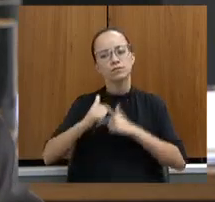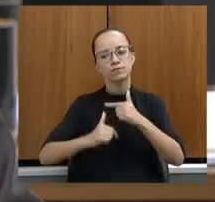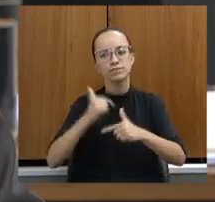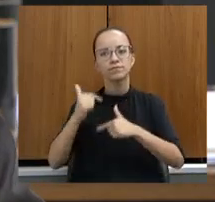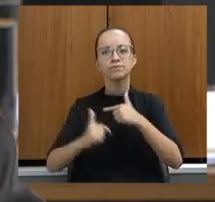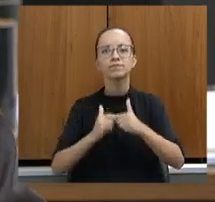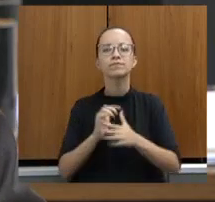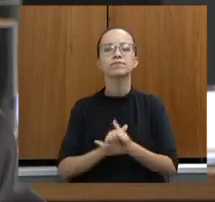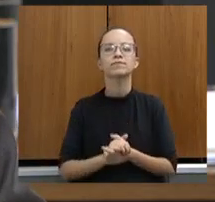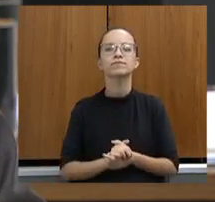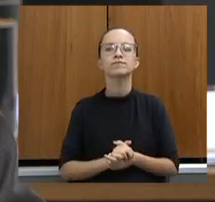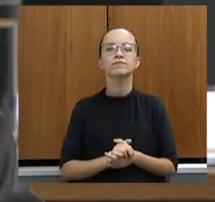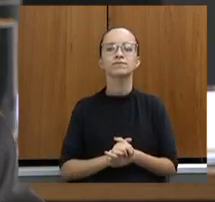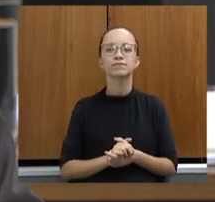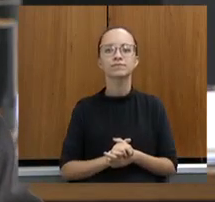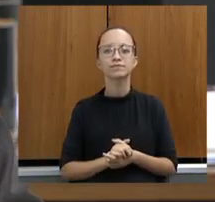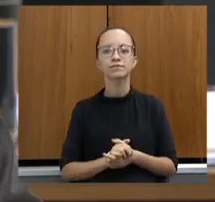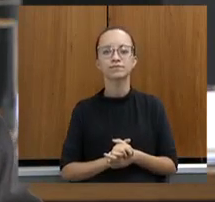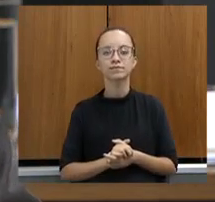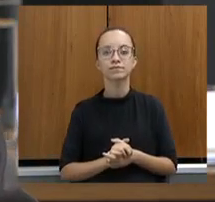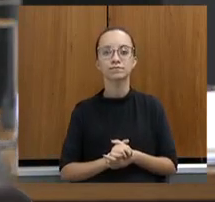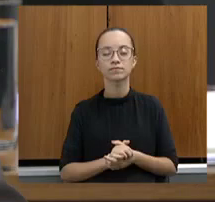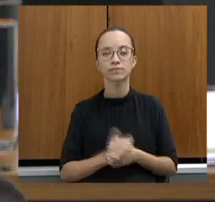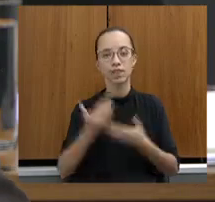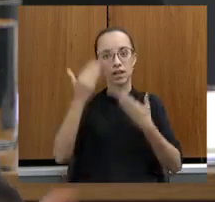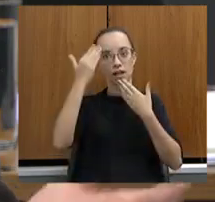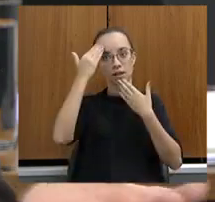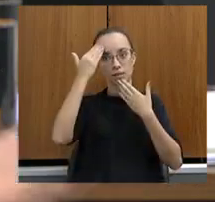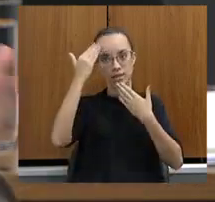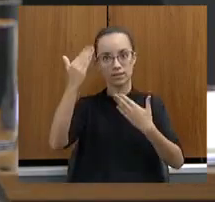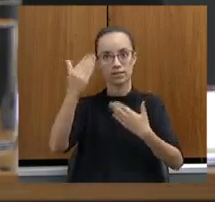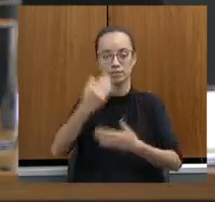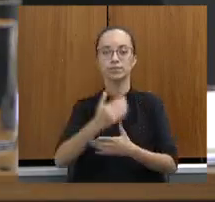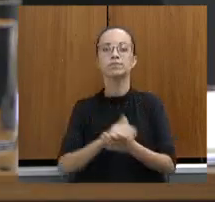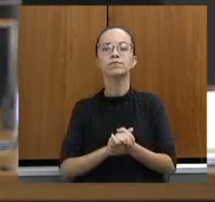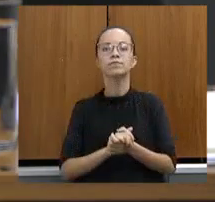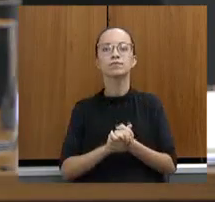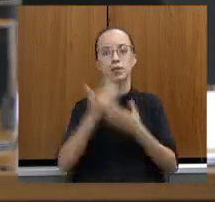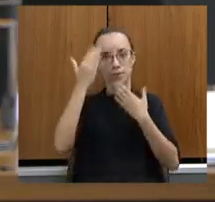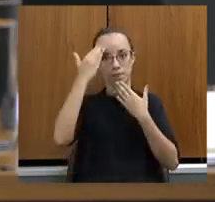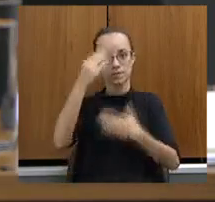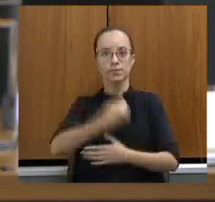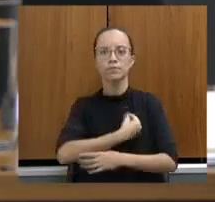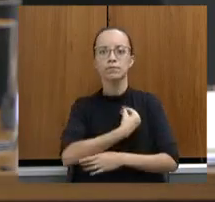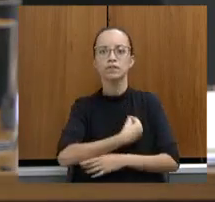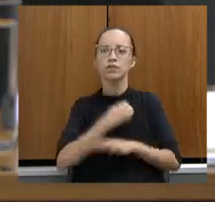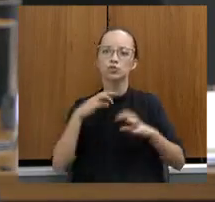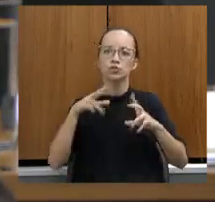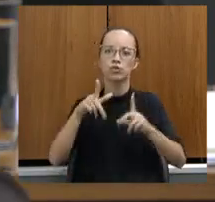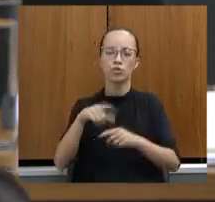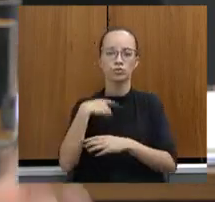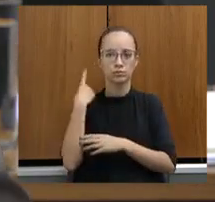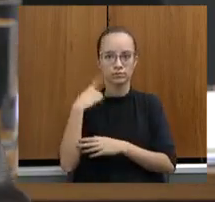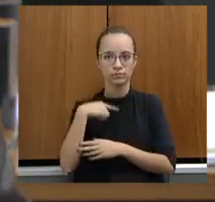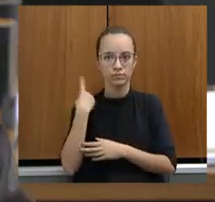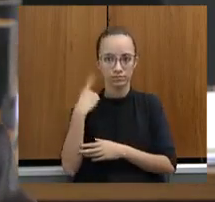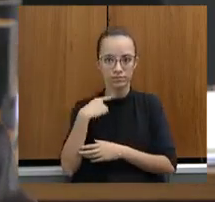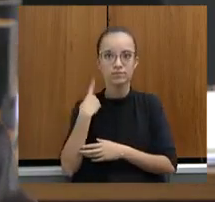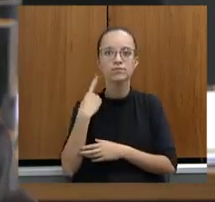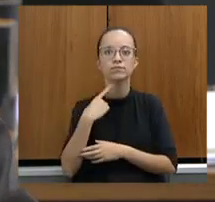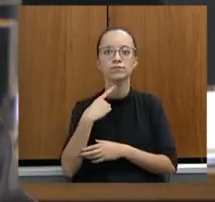período registro aqui agradeça a presença né aliás agradeça a presença de todos os parlamentares que aqui se encontram